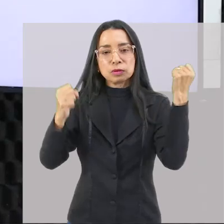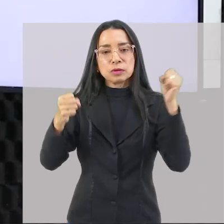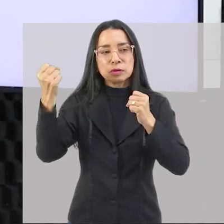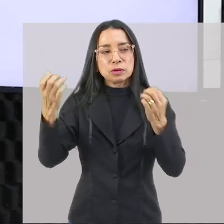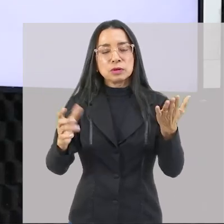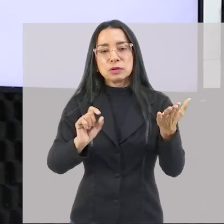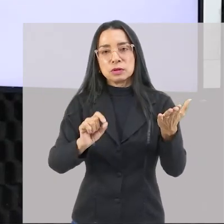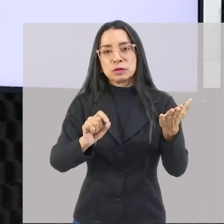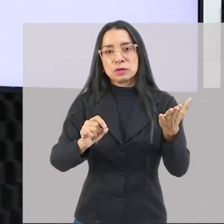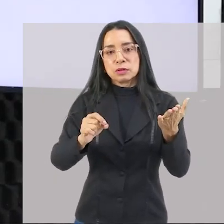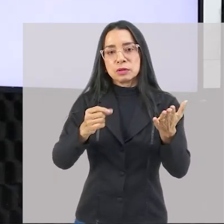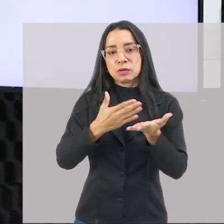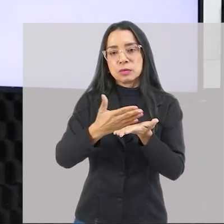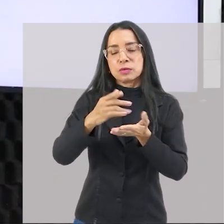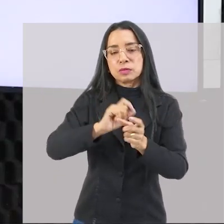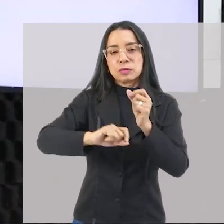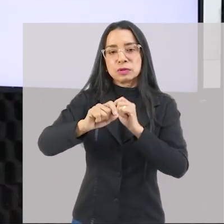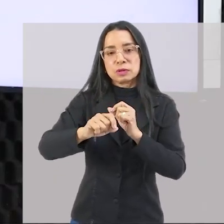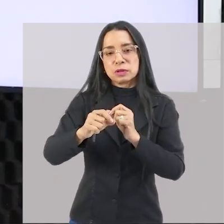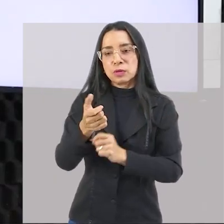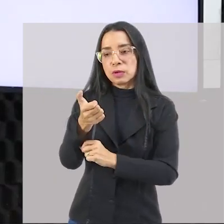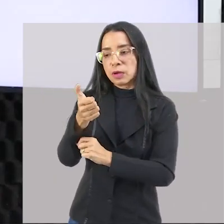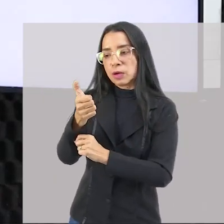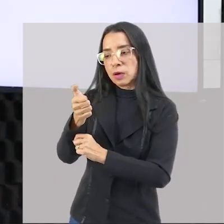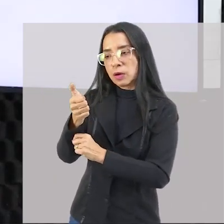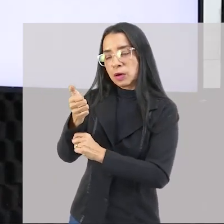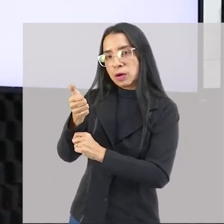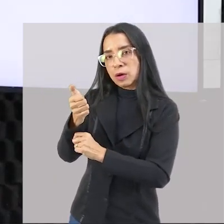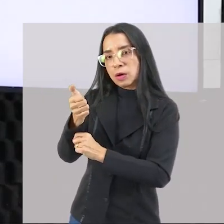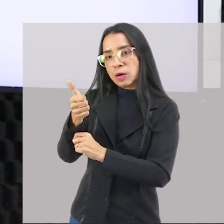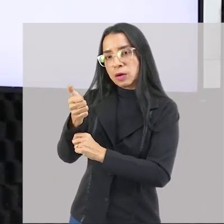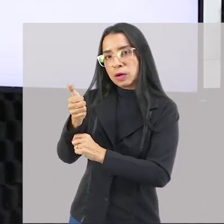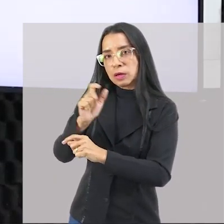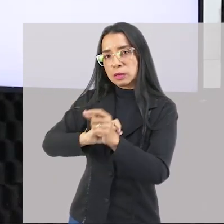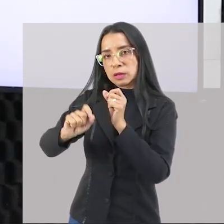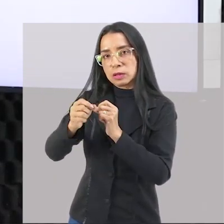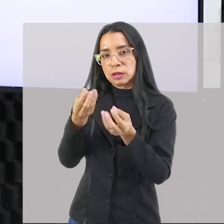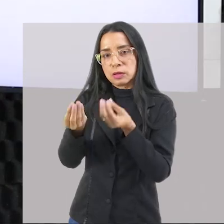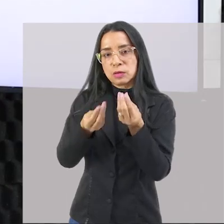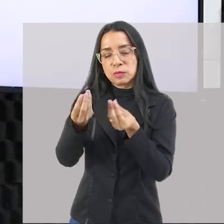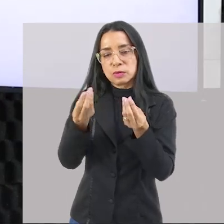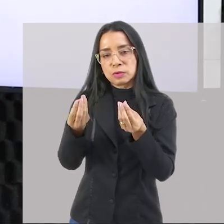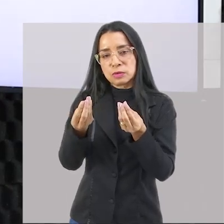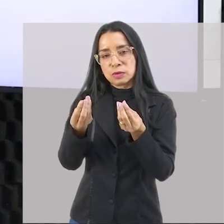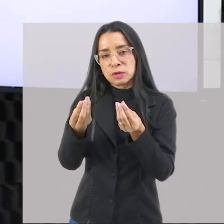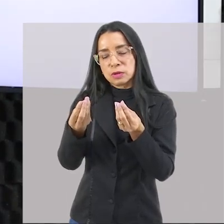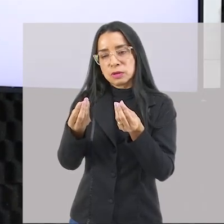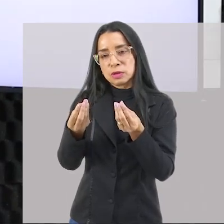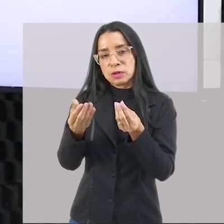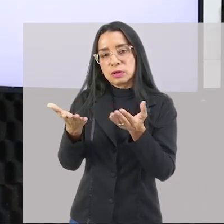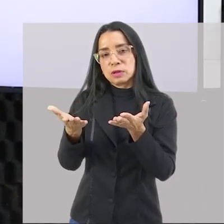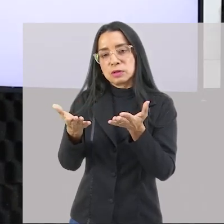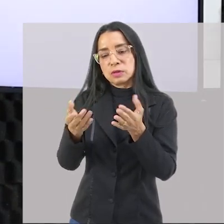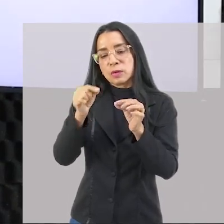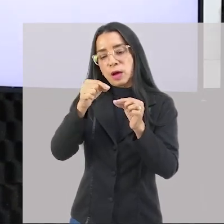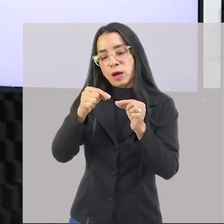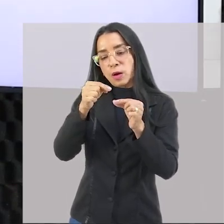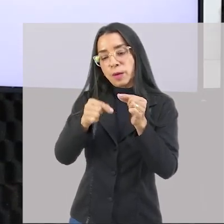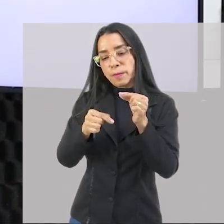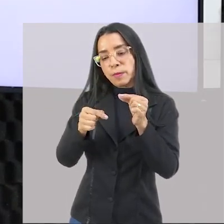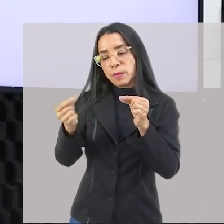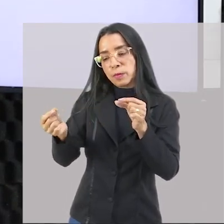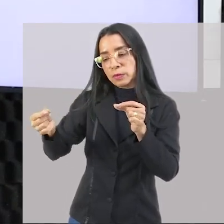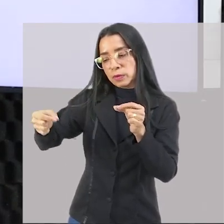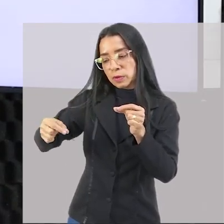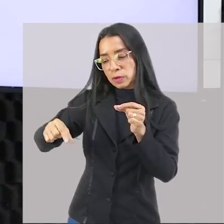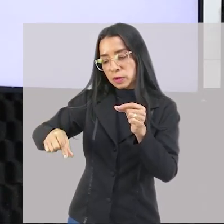esse bico de pena passou a ser uma caneta. Como é que funcionava essa caneta? Colocava-se, né, ela tem uma pontazinha, aí colocava lá